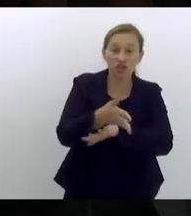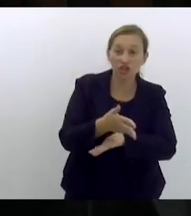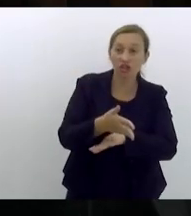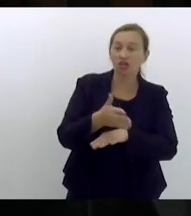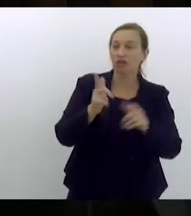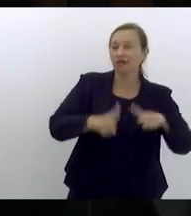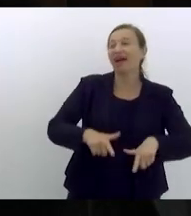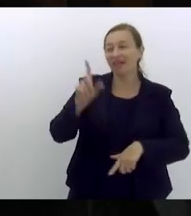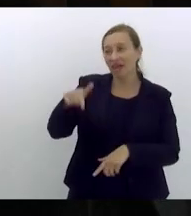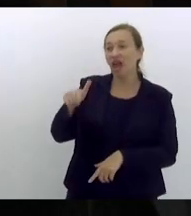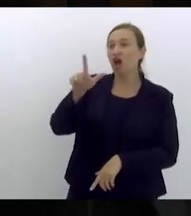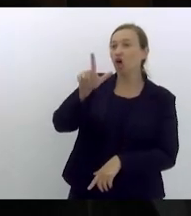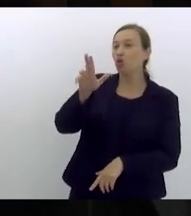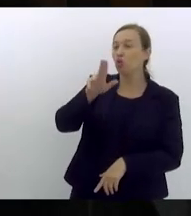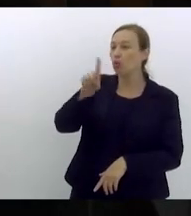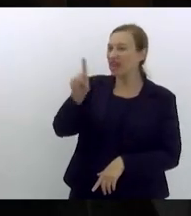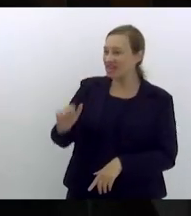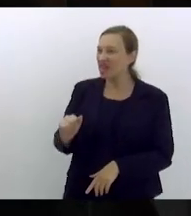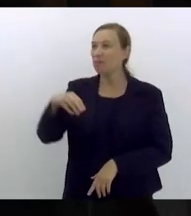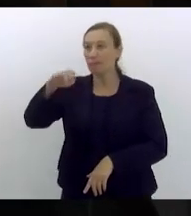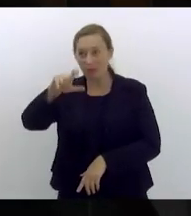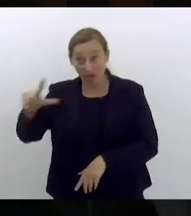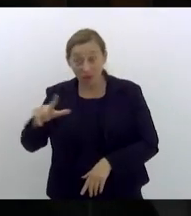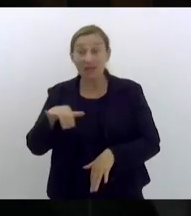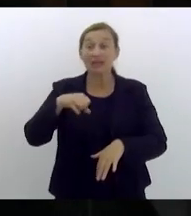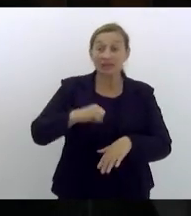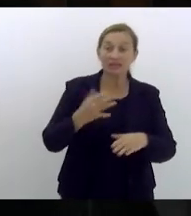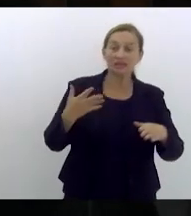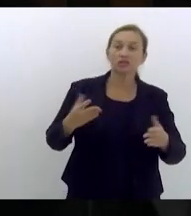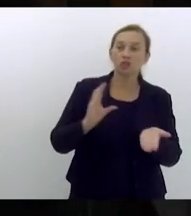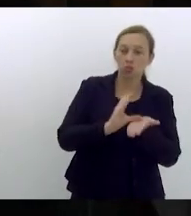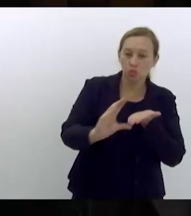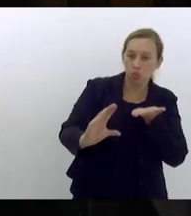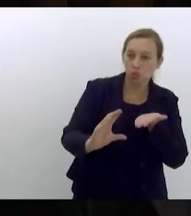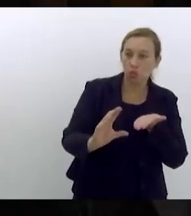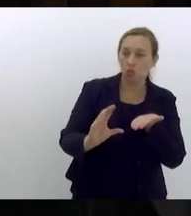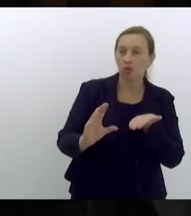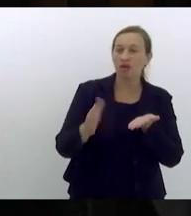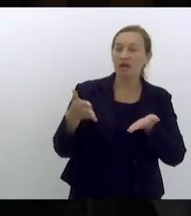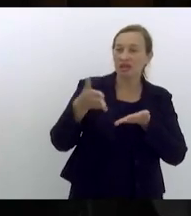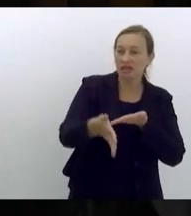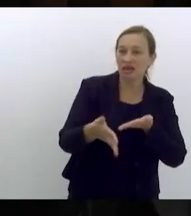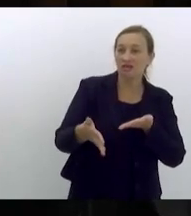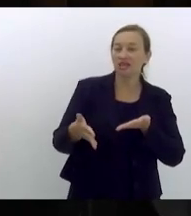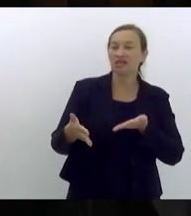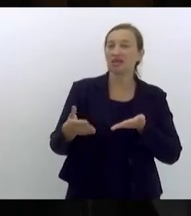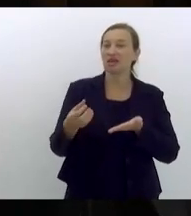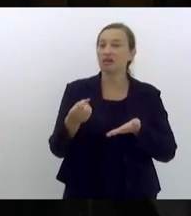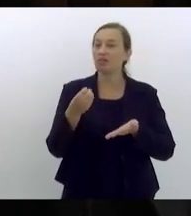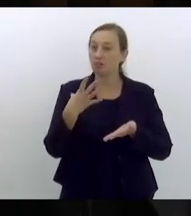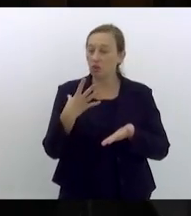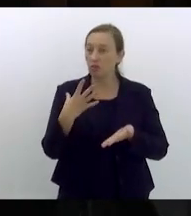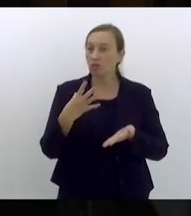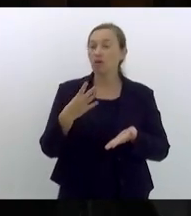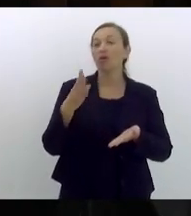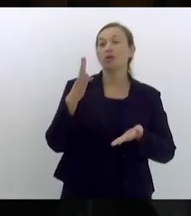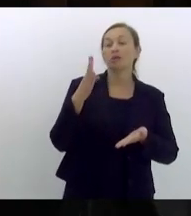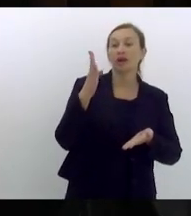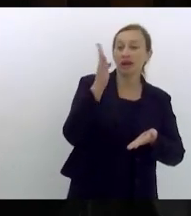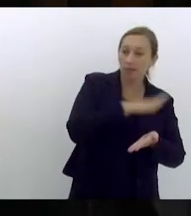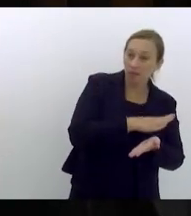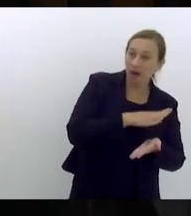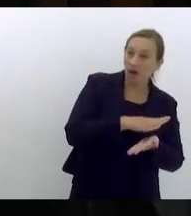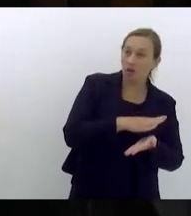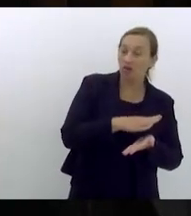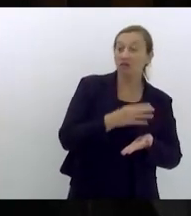eu acho que é algo que a gente tem que ficar de olho porque se esse recurso entrar vai ser uma farra para quem não presta e uma ação muito boa para Quem empresta então muito obrigado